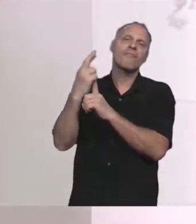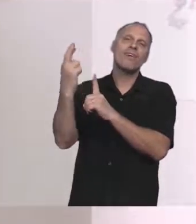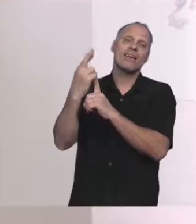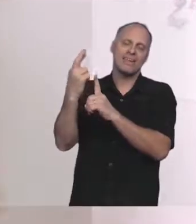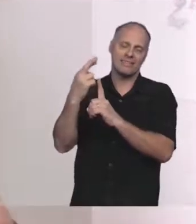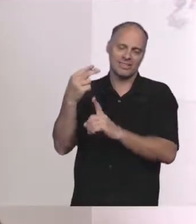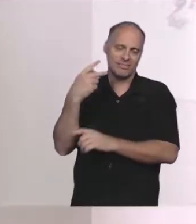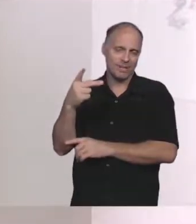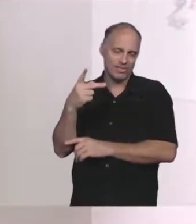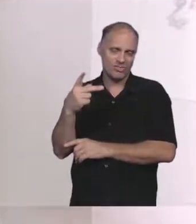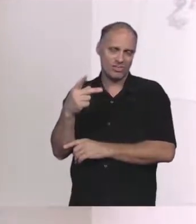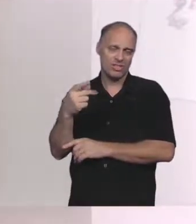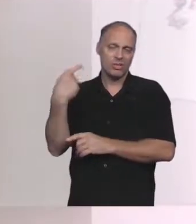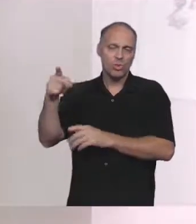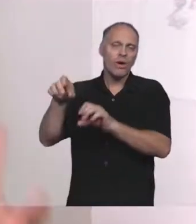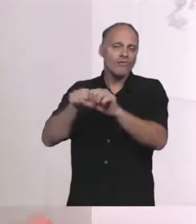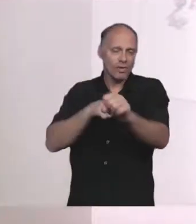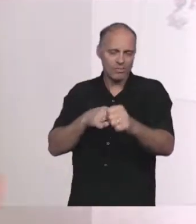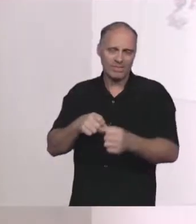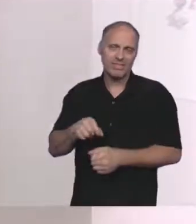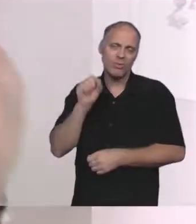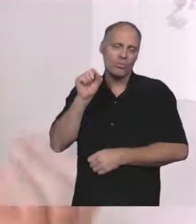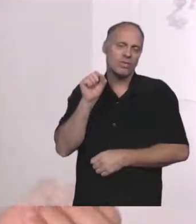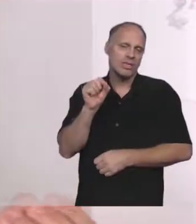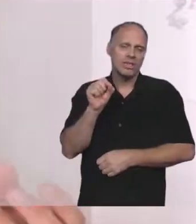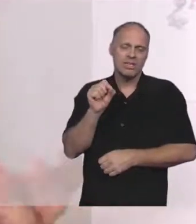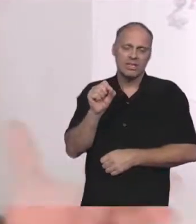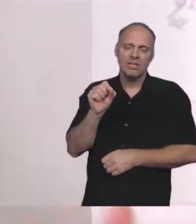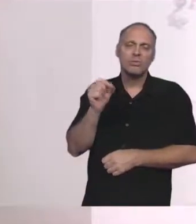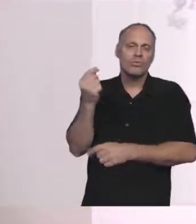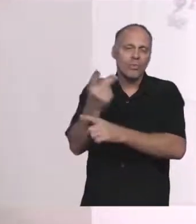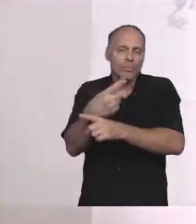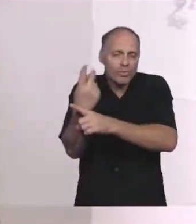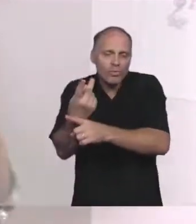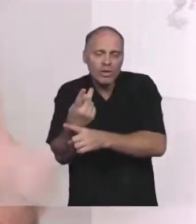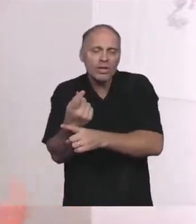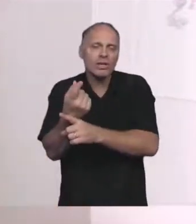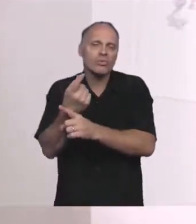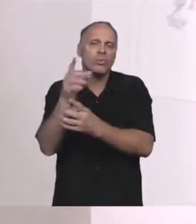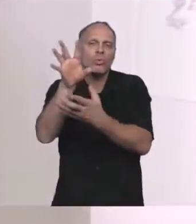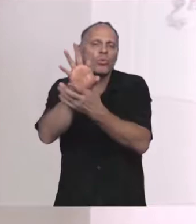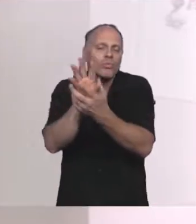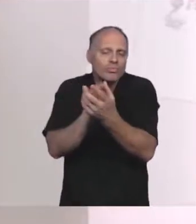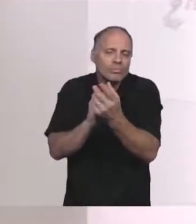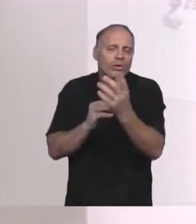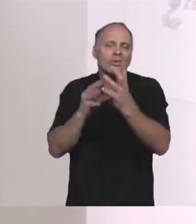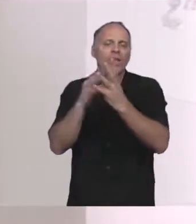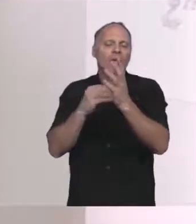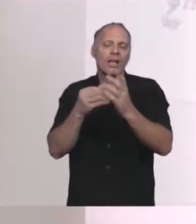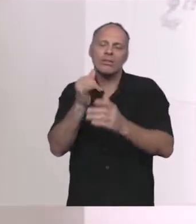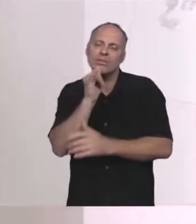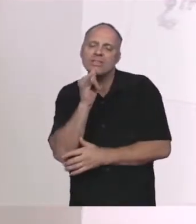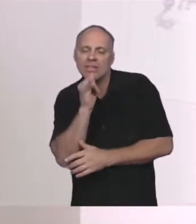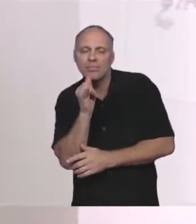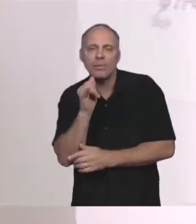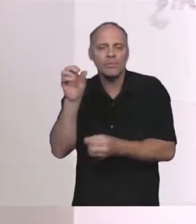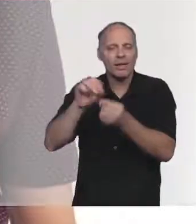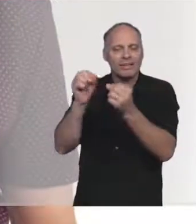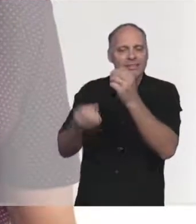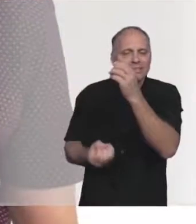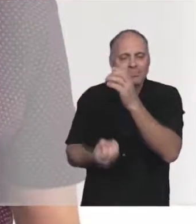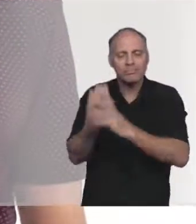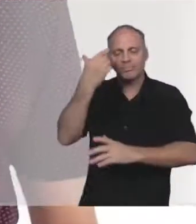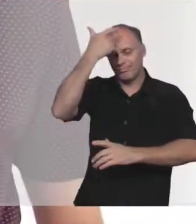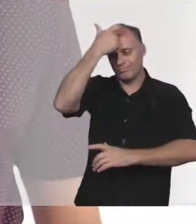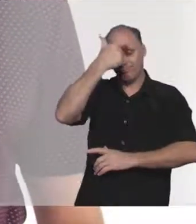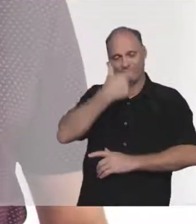assim, na tua formação? O que tu foi buscando para formar o artista que tu é?